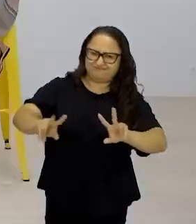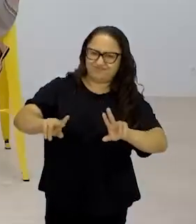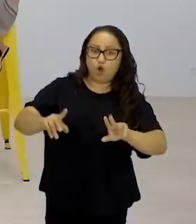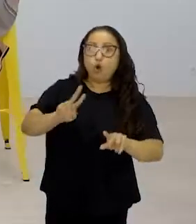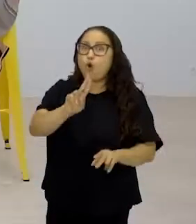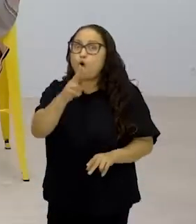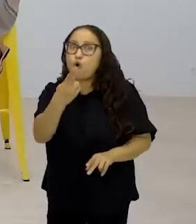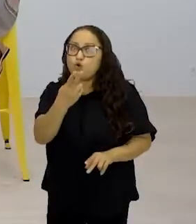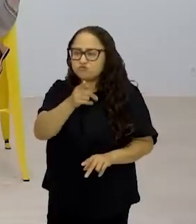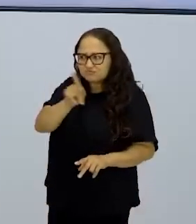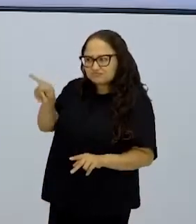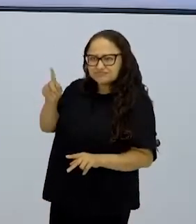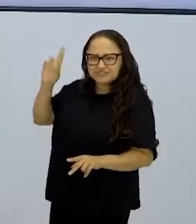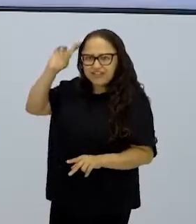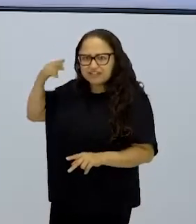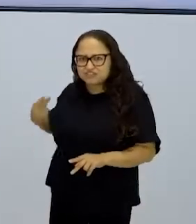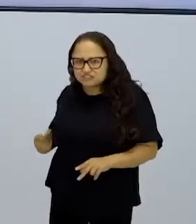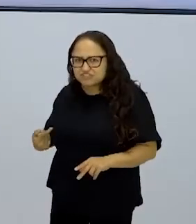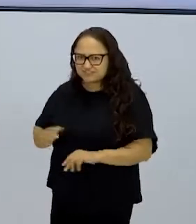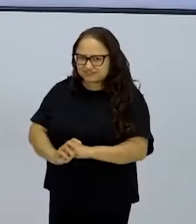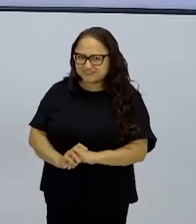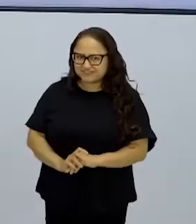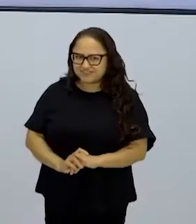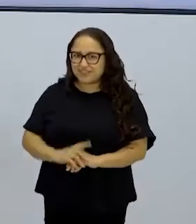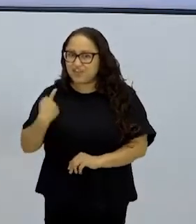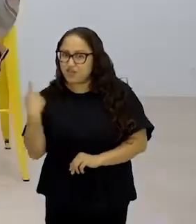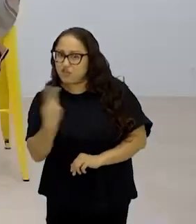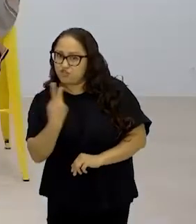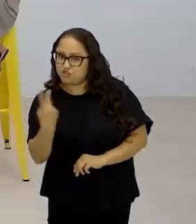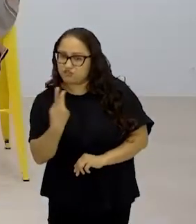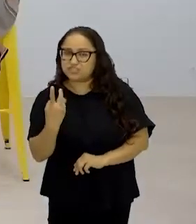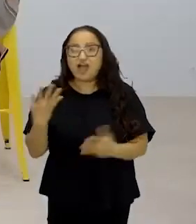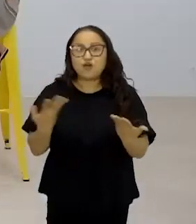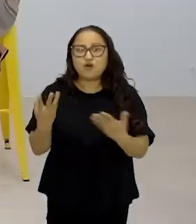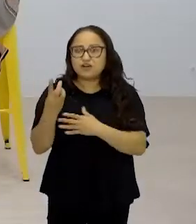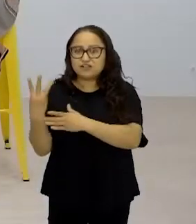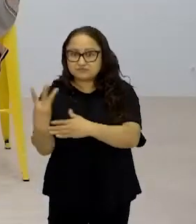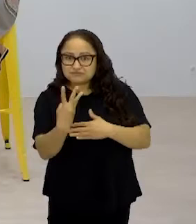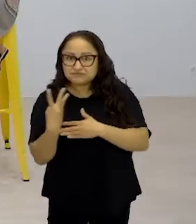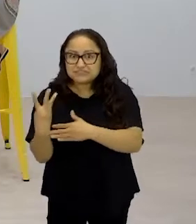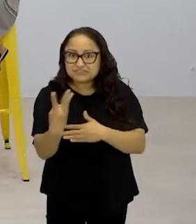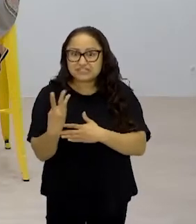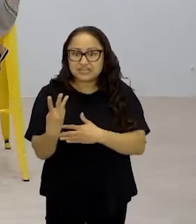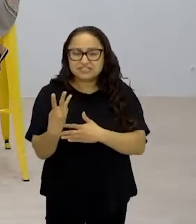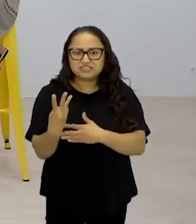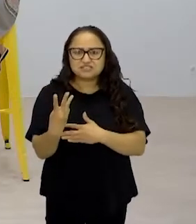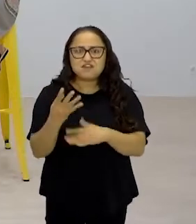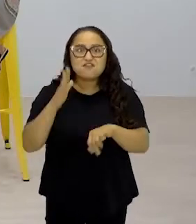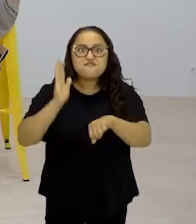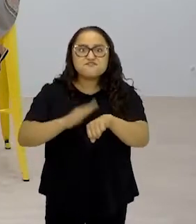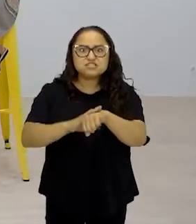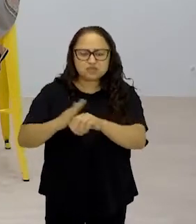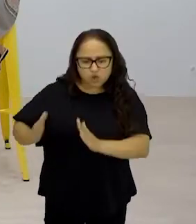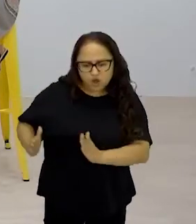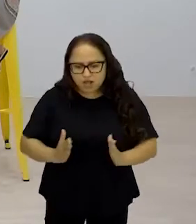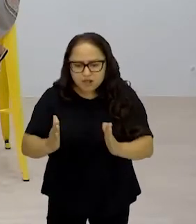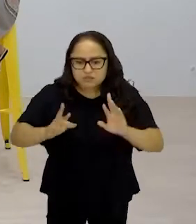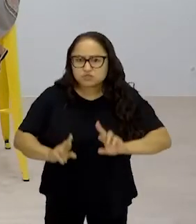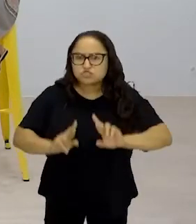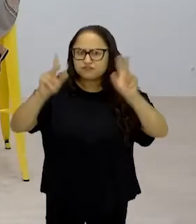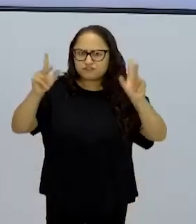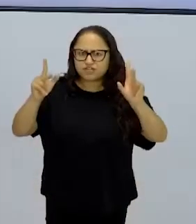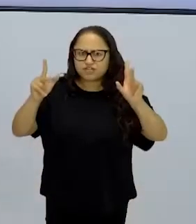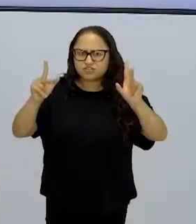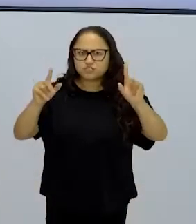Jennifer, né? Contrário, né? Somos aqui em 3 na nossa equipe agora e os 3 trilharam caminhos diferentes por motivos